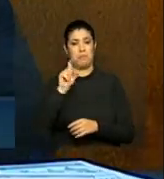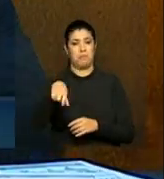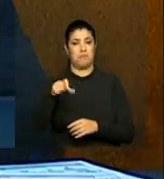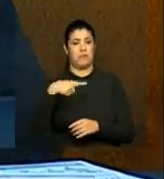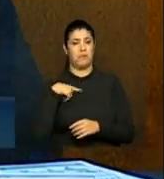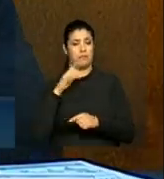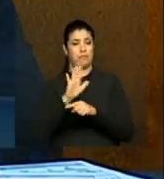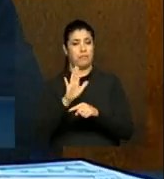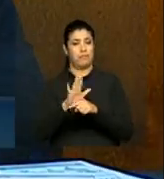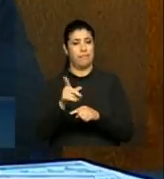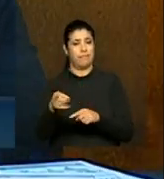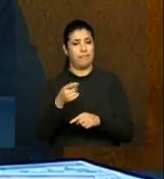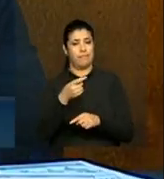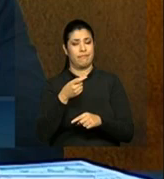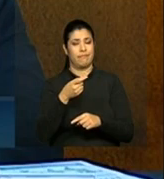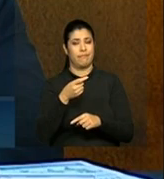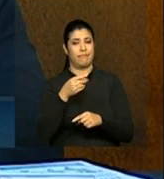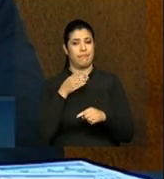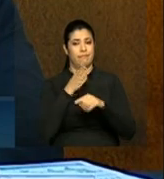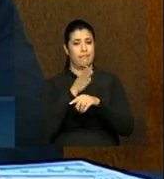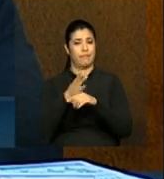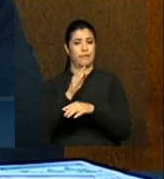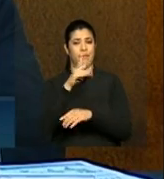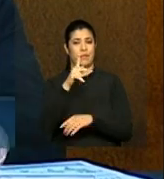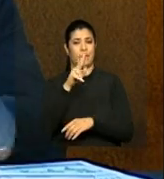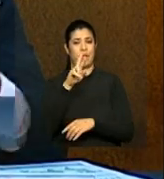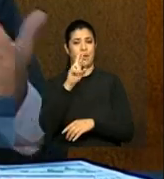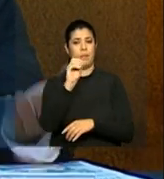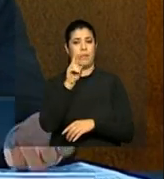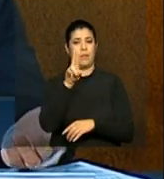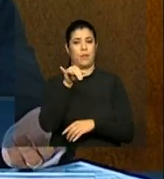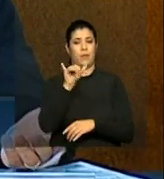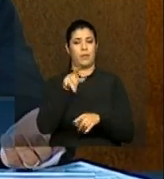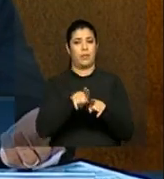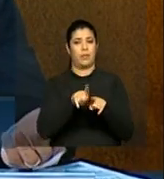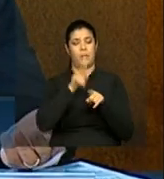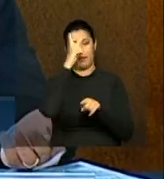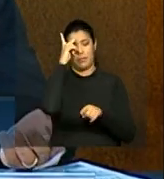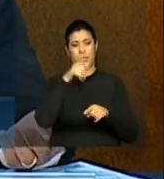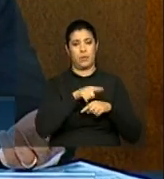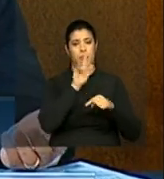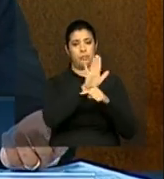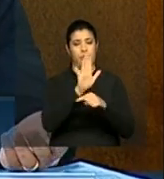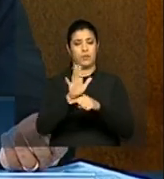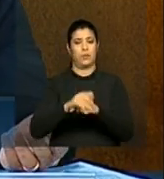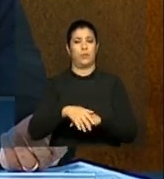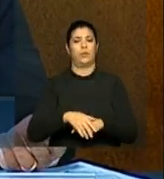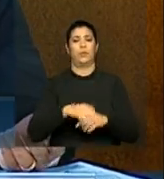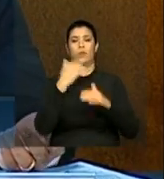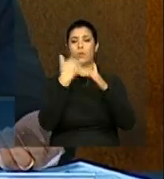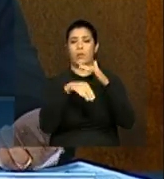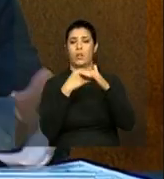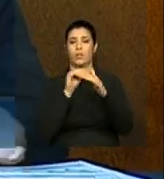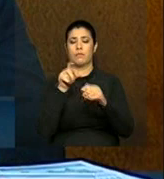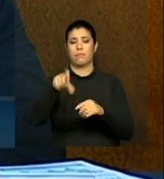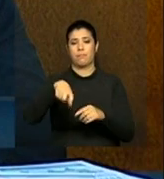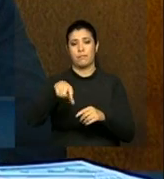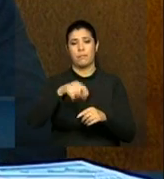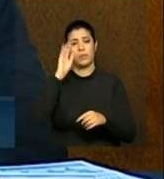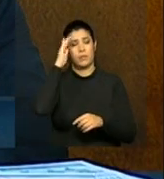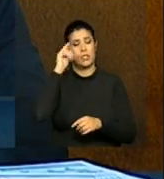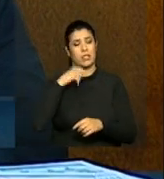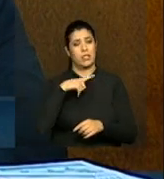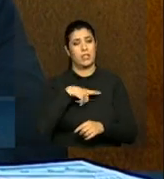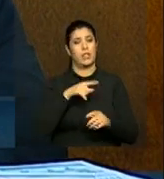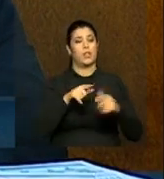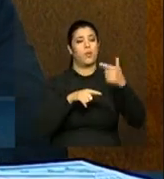como os beneficiários do PRO. Da mesma maneira, aqueles que são beneficiários do Bolsa Família, entendam aqueles que estão no